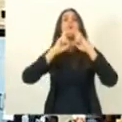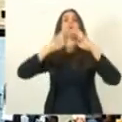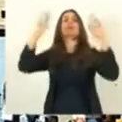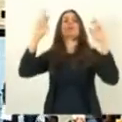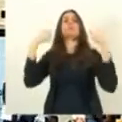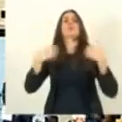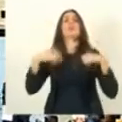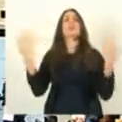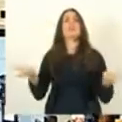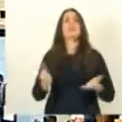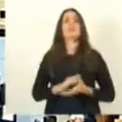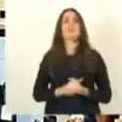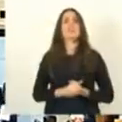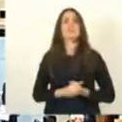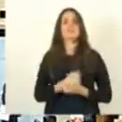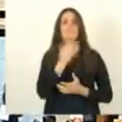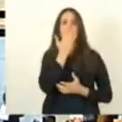ó?